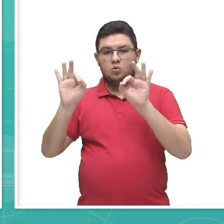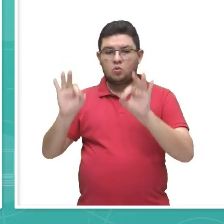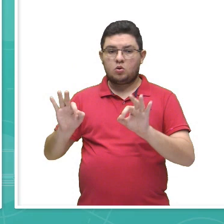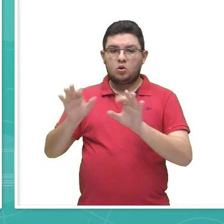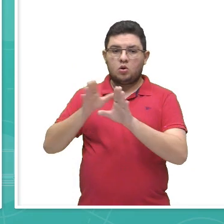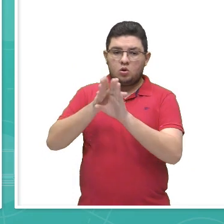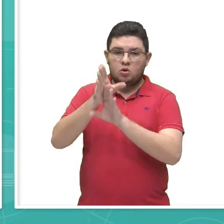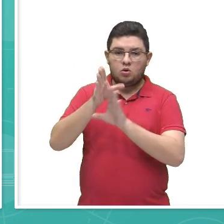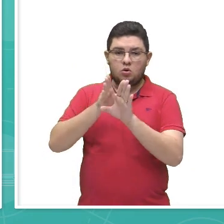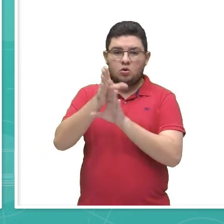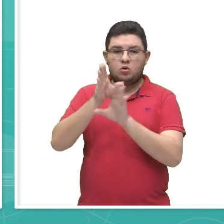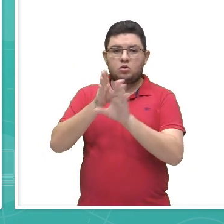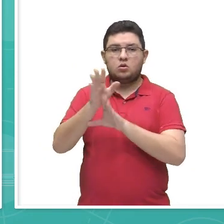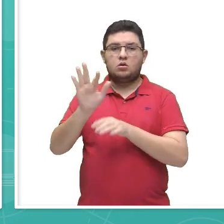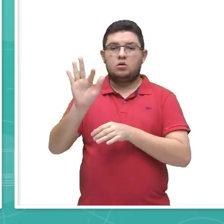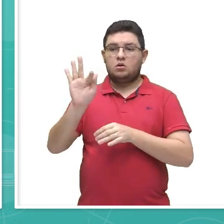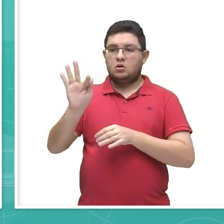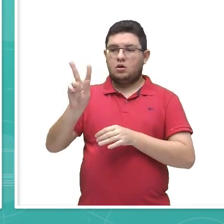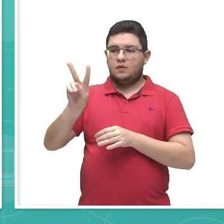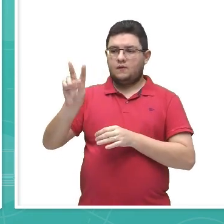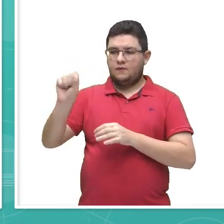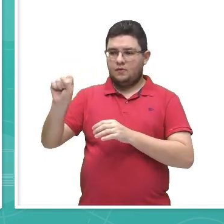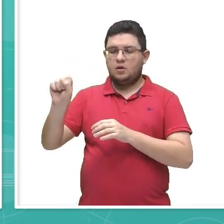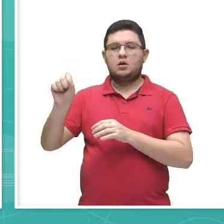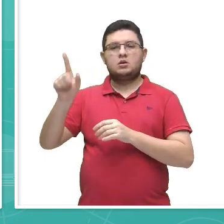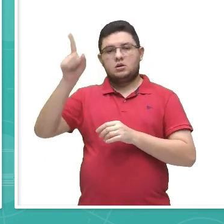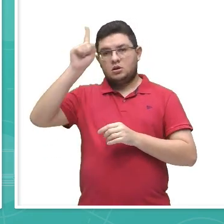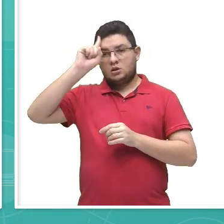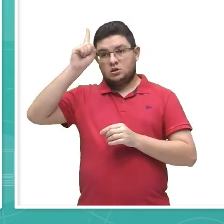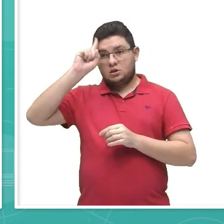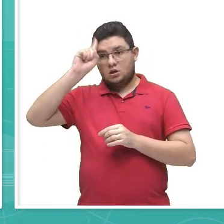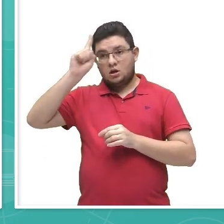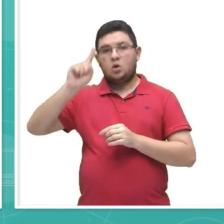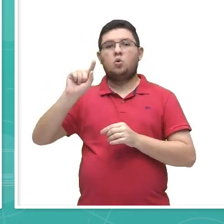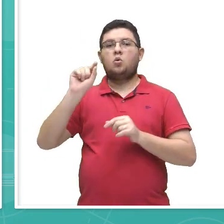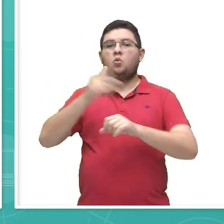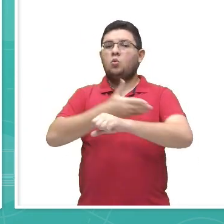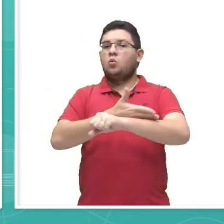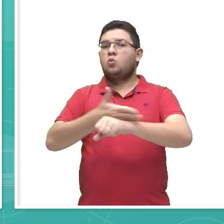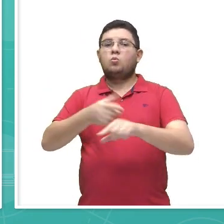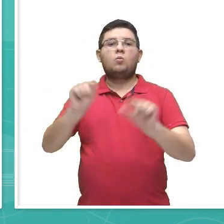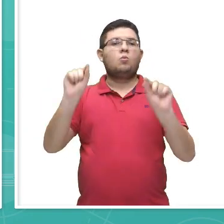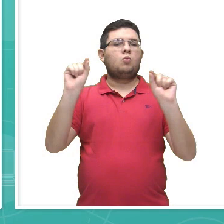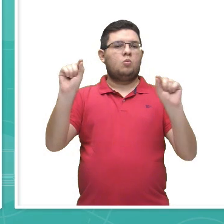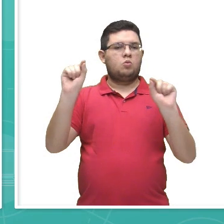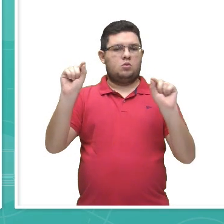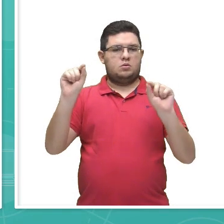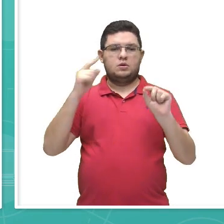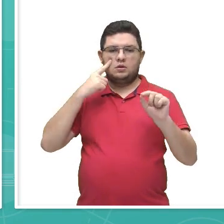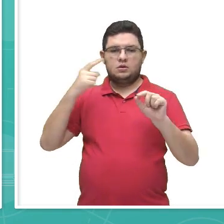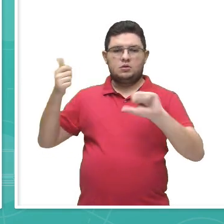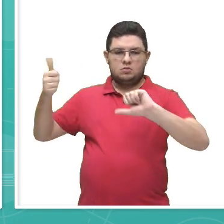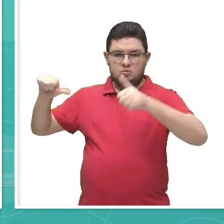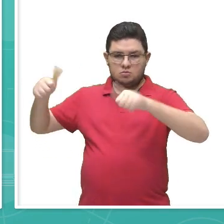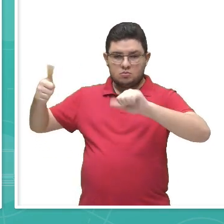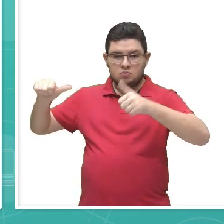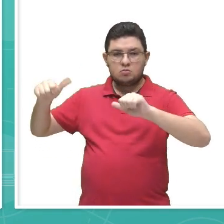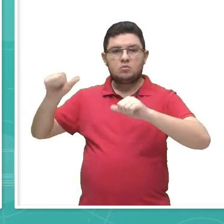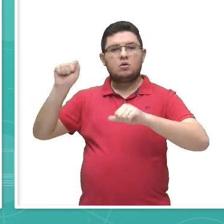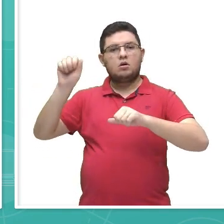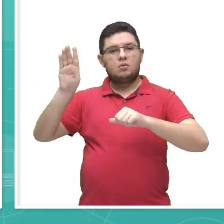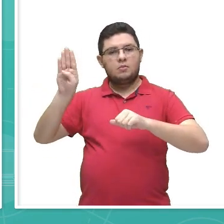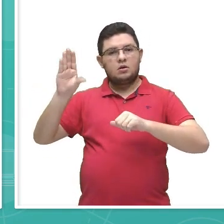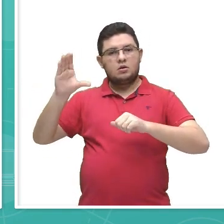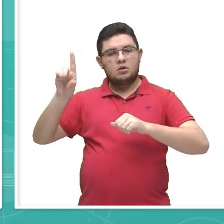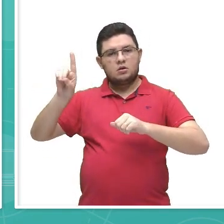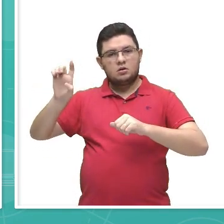passou a ser uma atividade diária? Então, analisem bem as opções e daqui a pouquinho a gente conversa